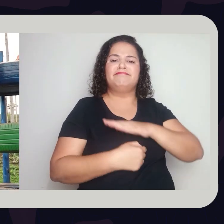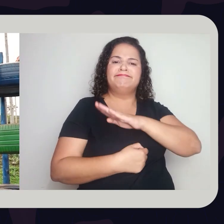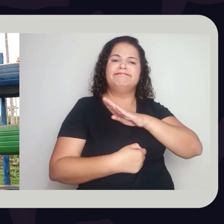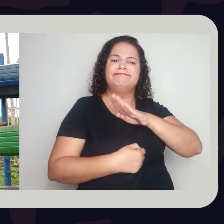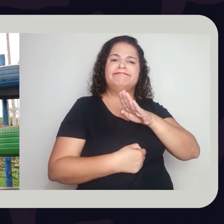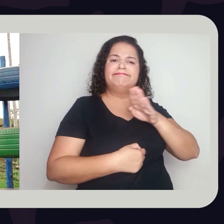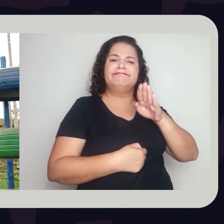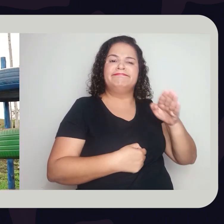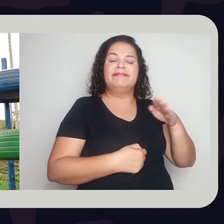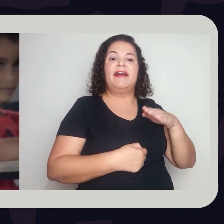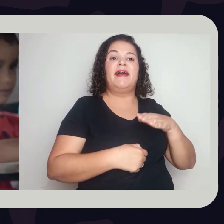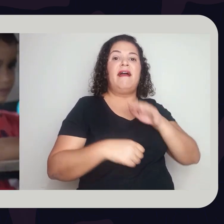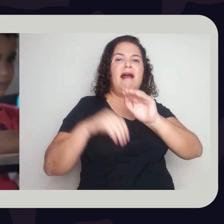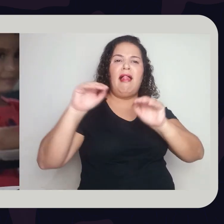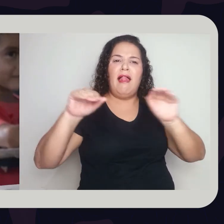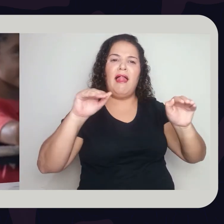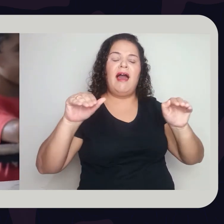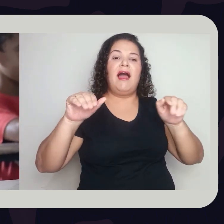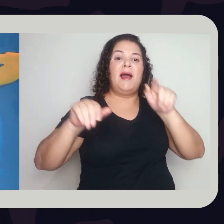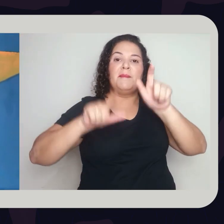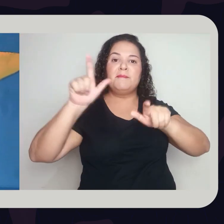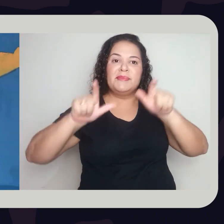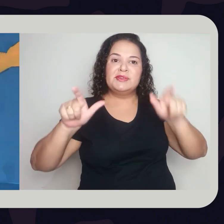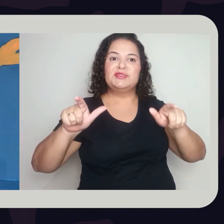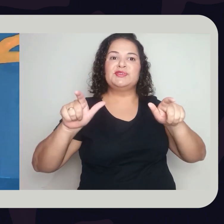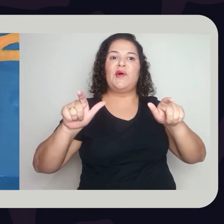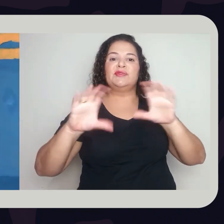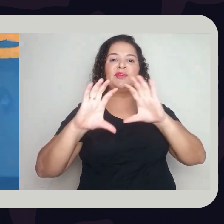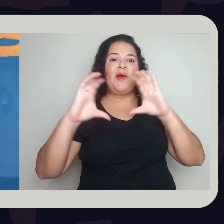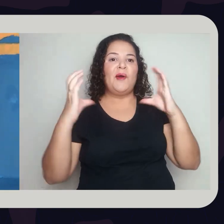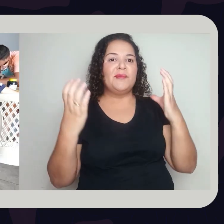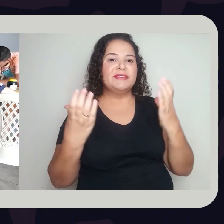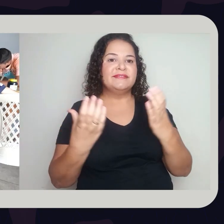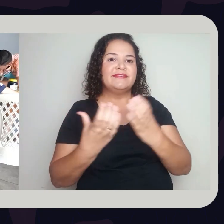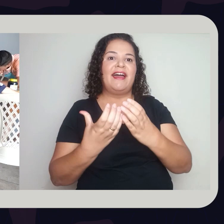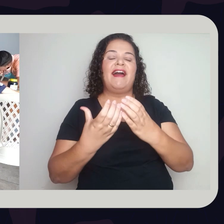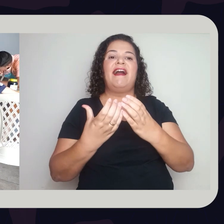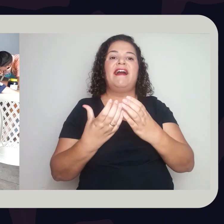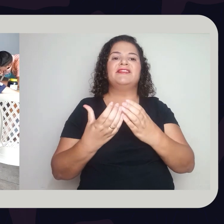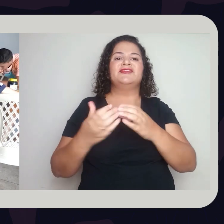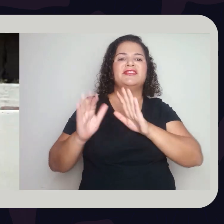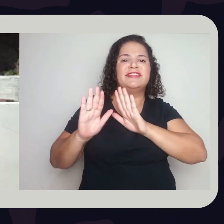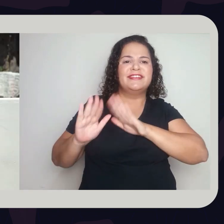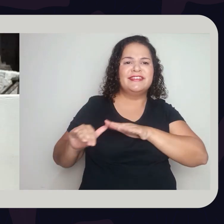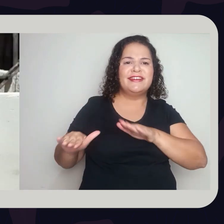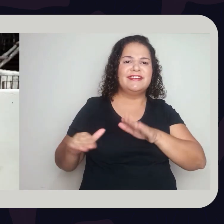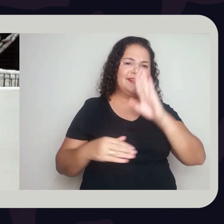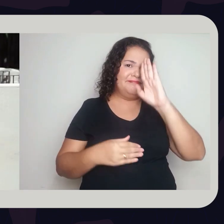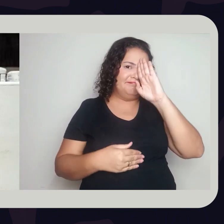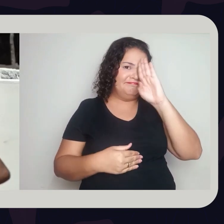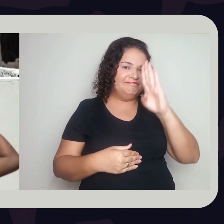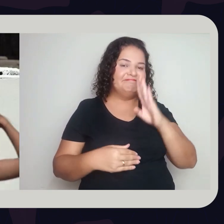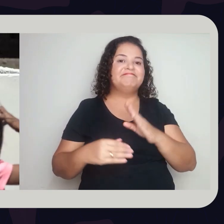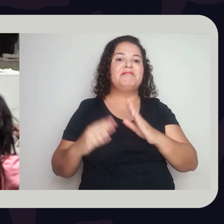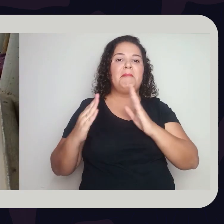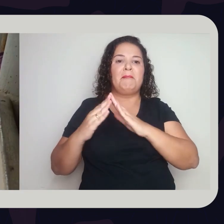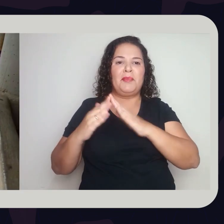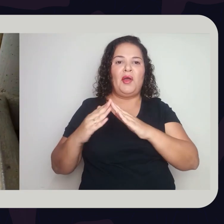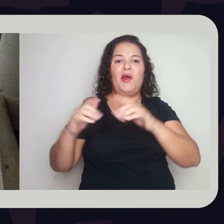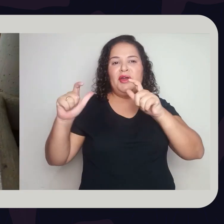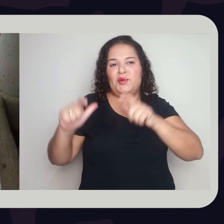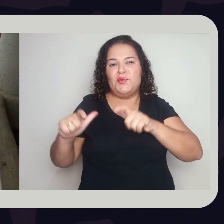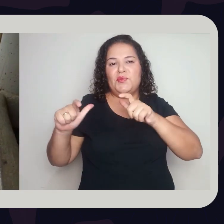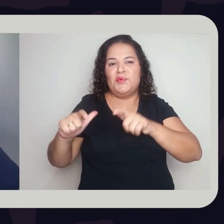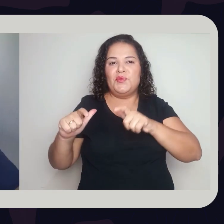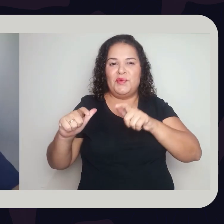envolve muita gente, a gente faz toda uma costura com a comunidade que a gente está beneficiando, especialmente as